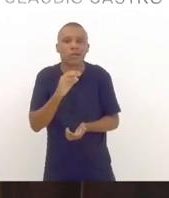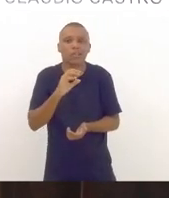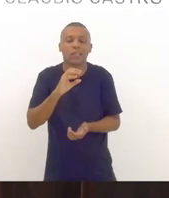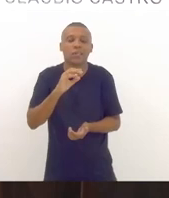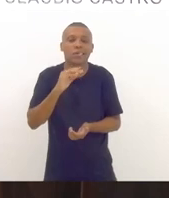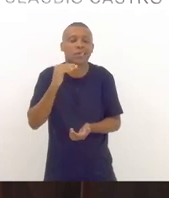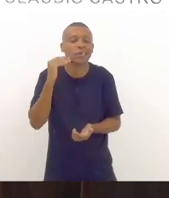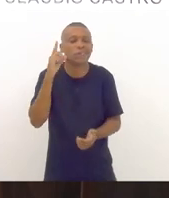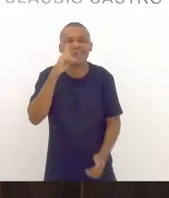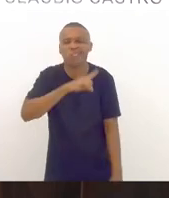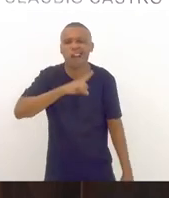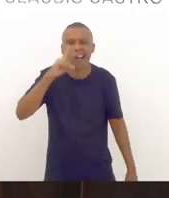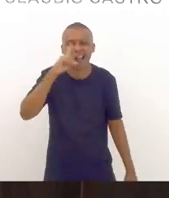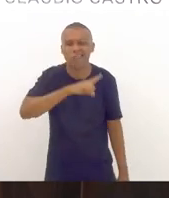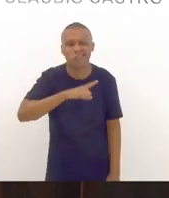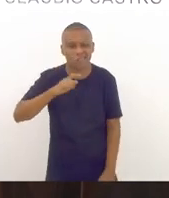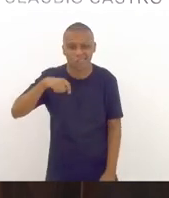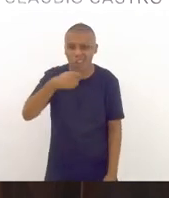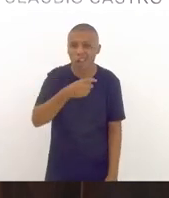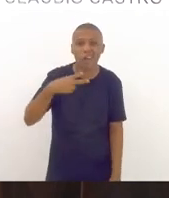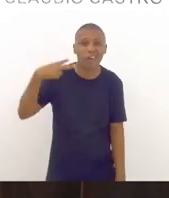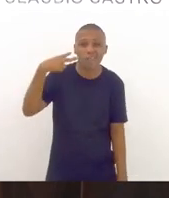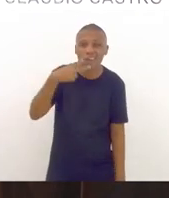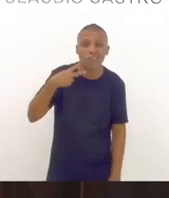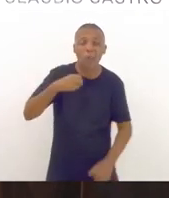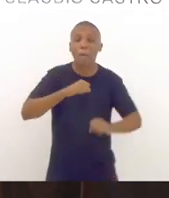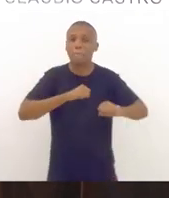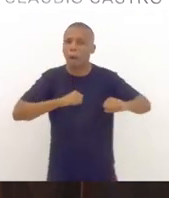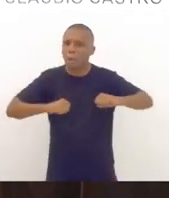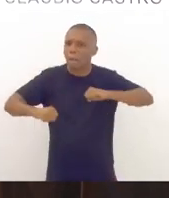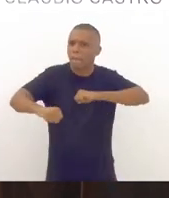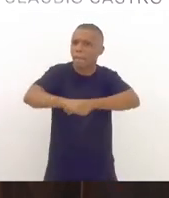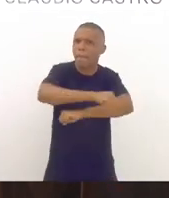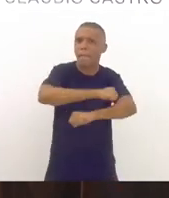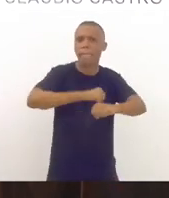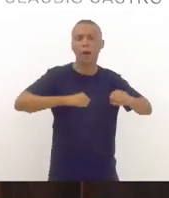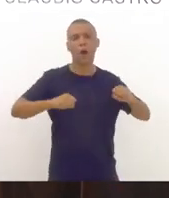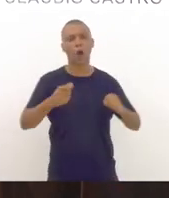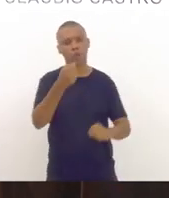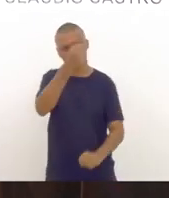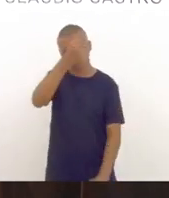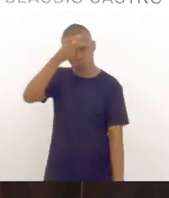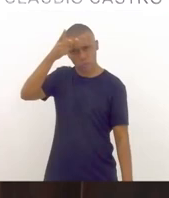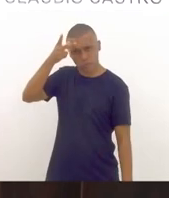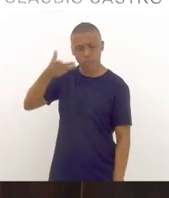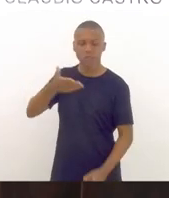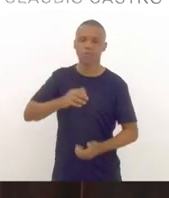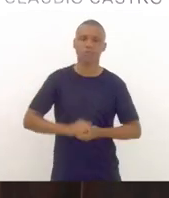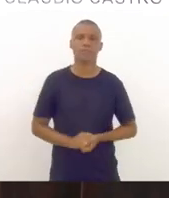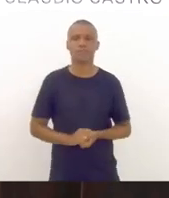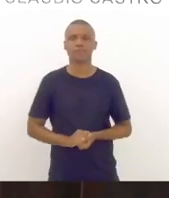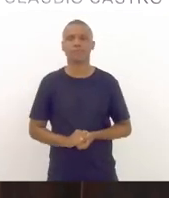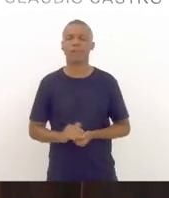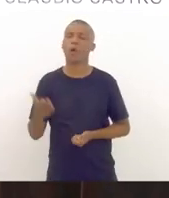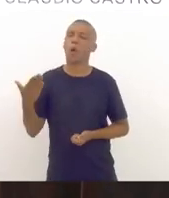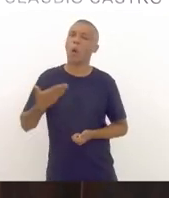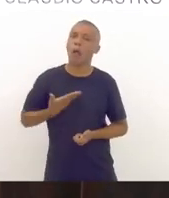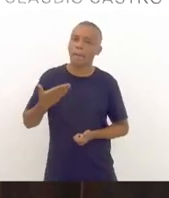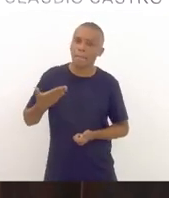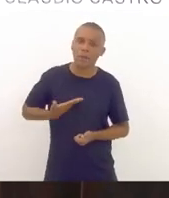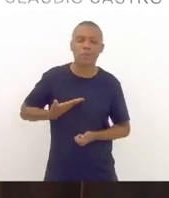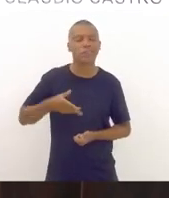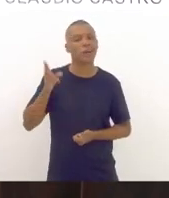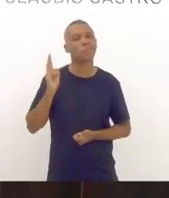Gafe, além de ser vereador combativo aqui no nosso município, é amigo, está